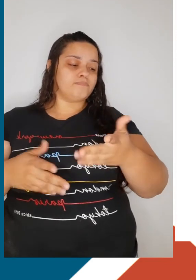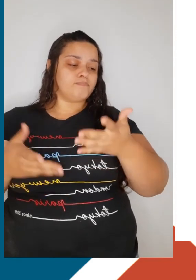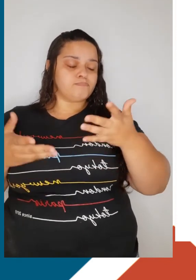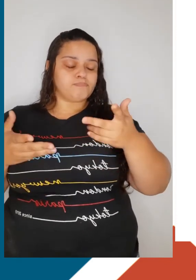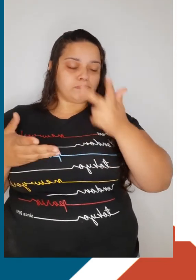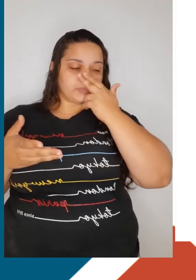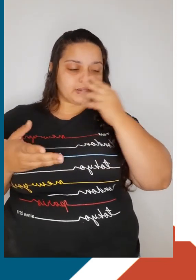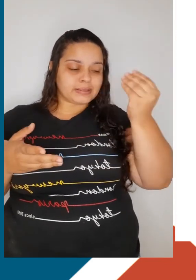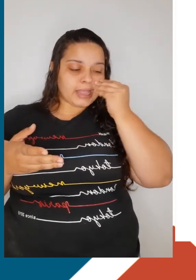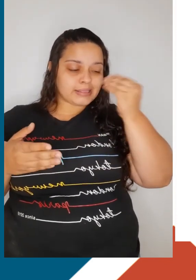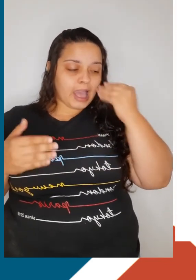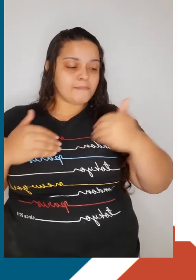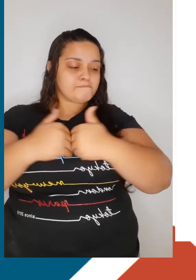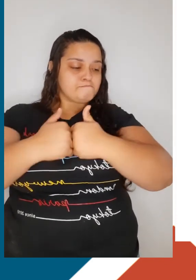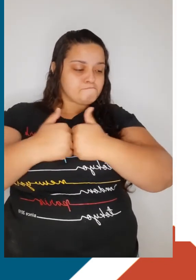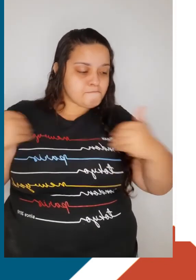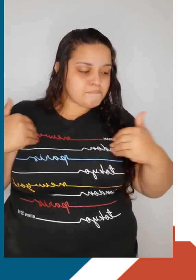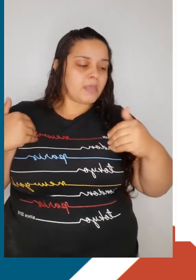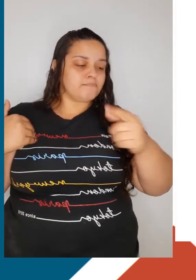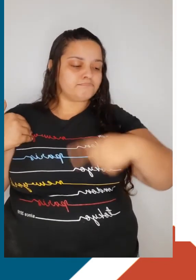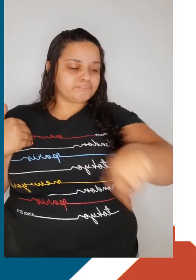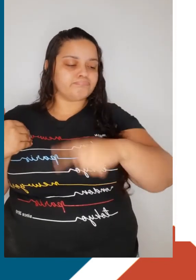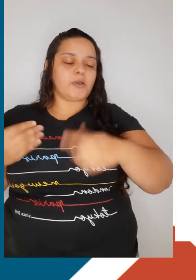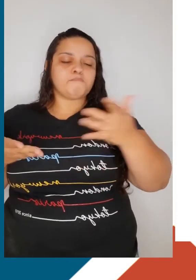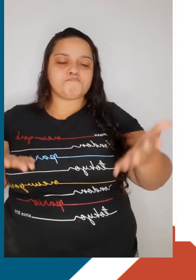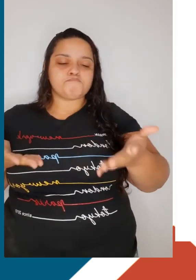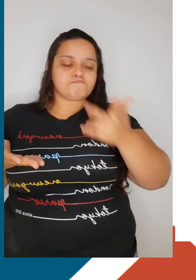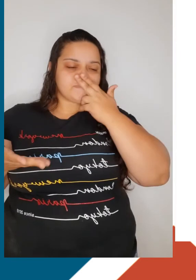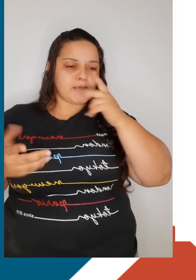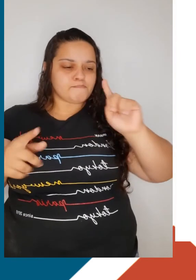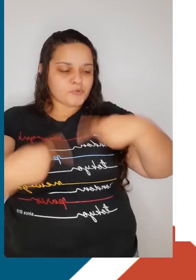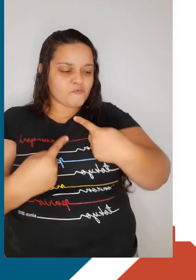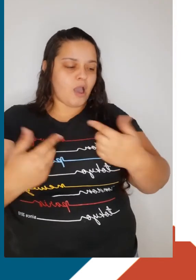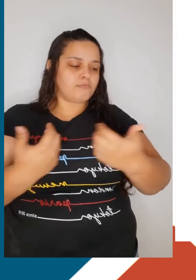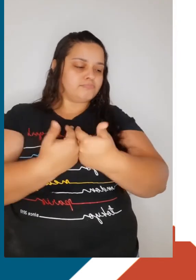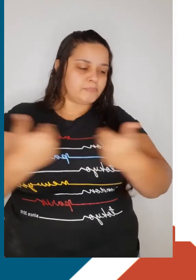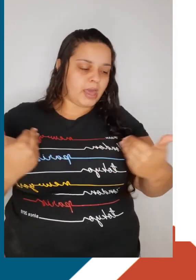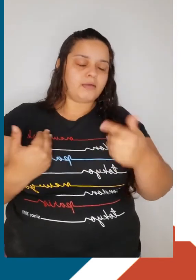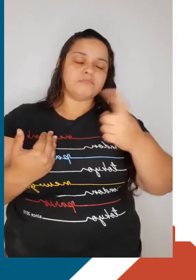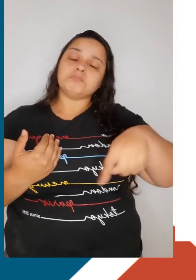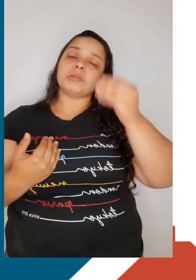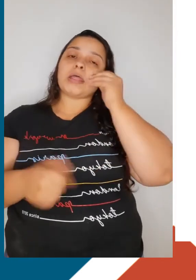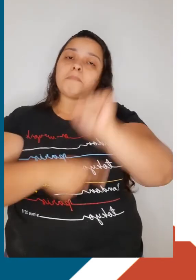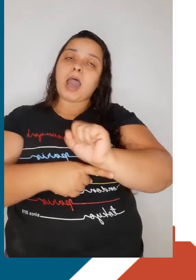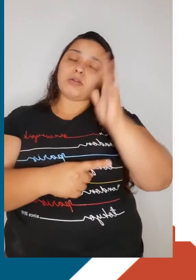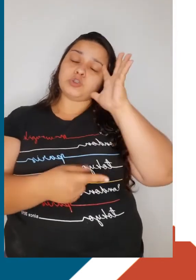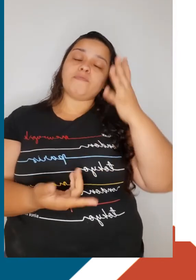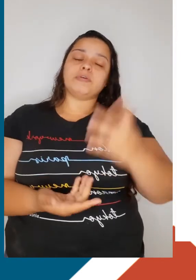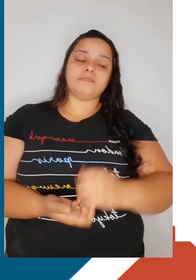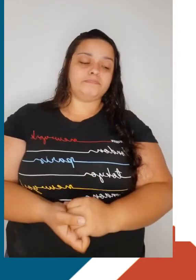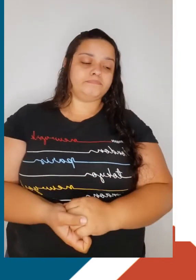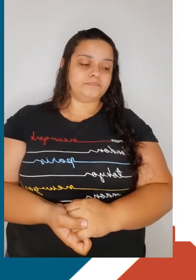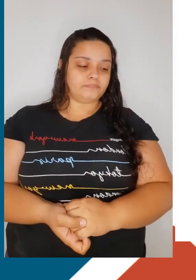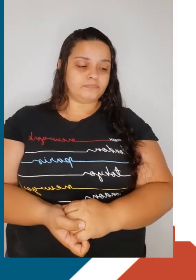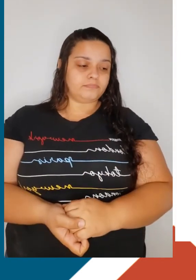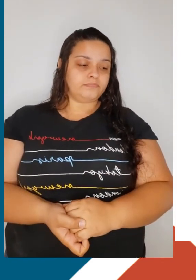das províncias. Parei um pouquinho, tente fazer uma revisão daquilo que a gente viu hoje na aula e tente responder a